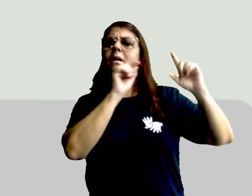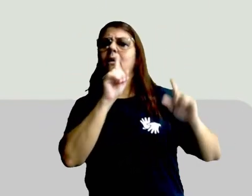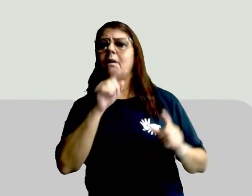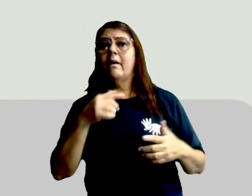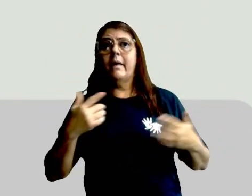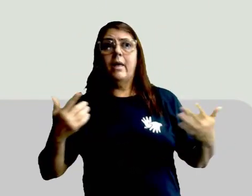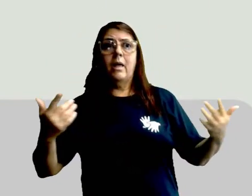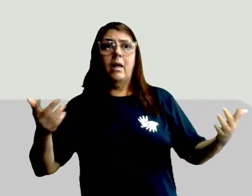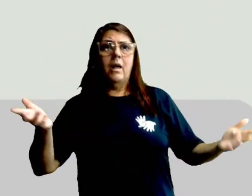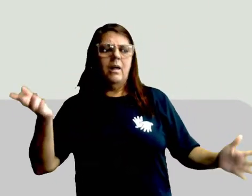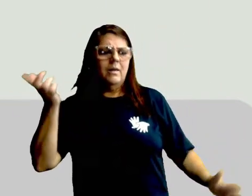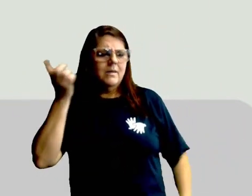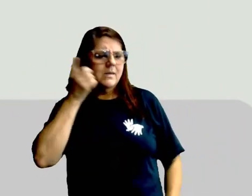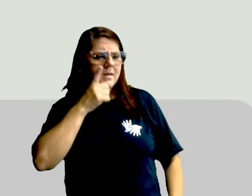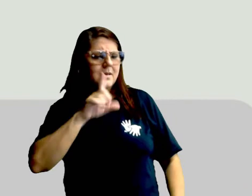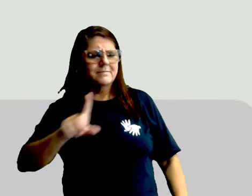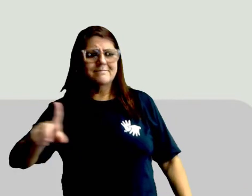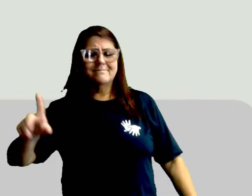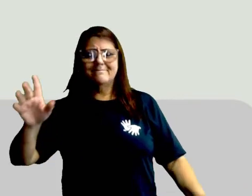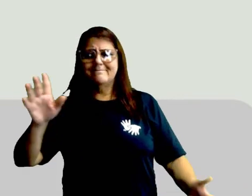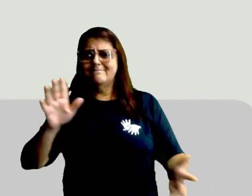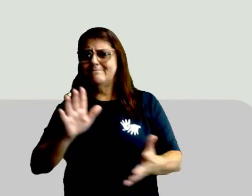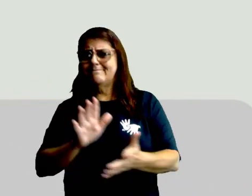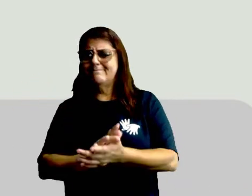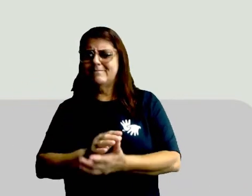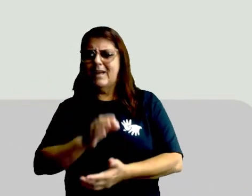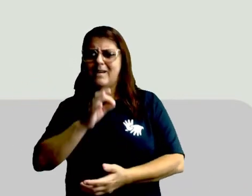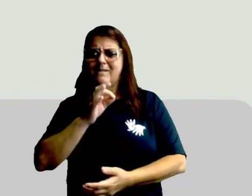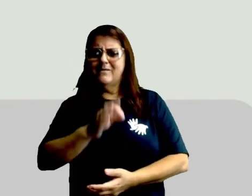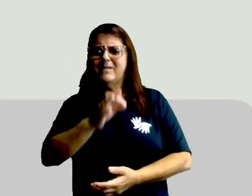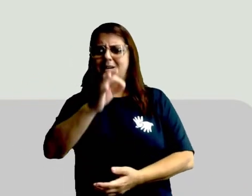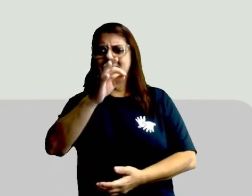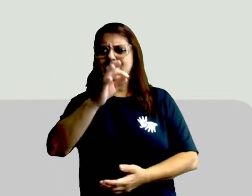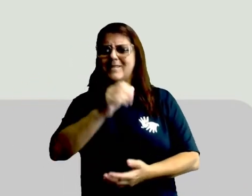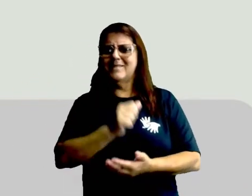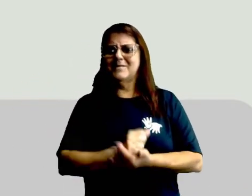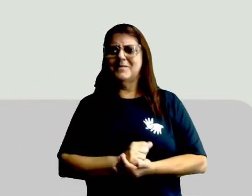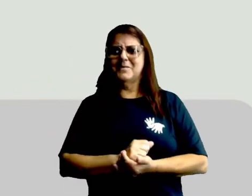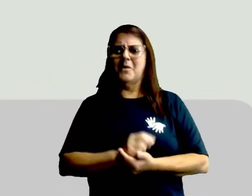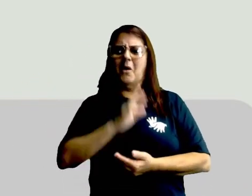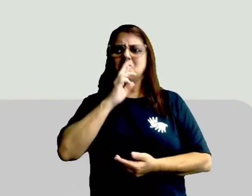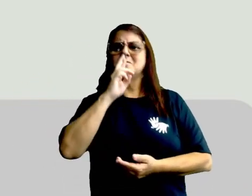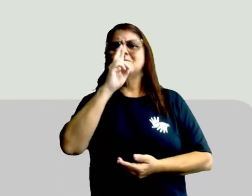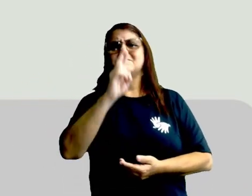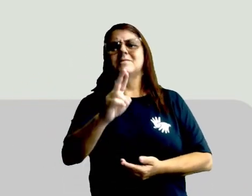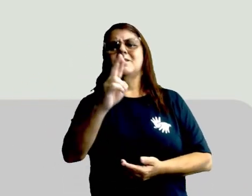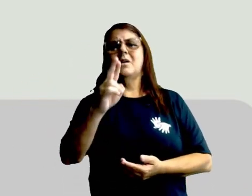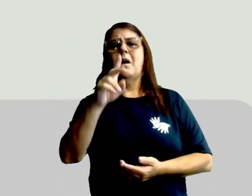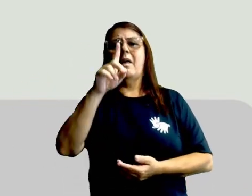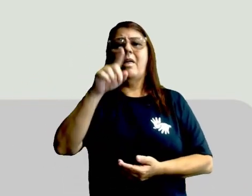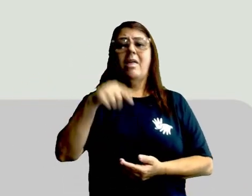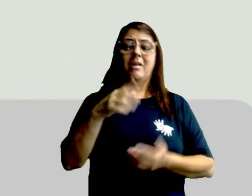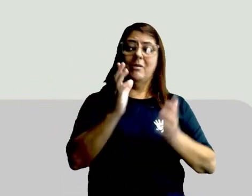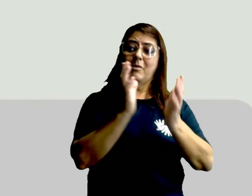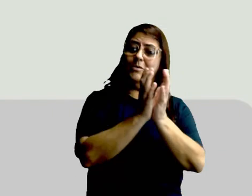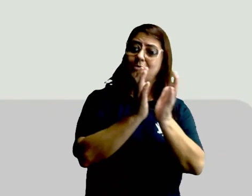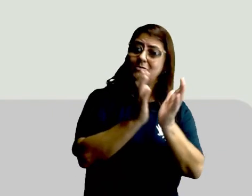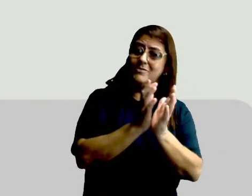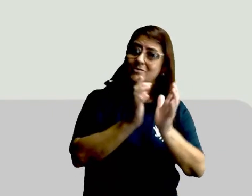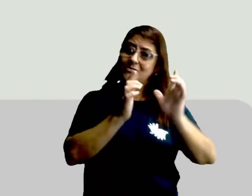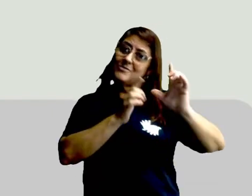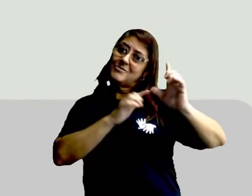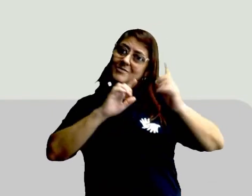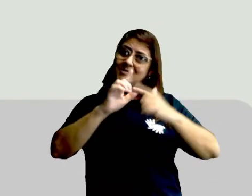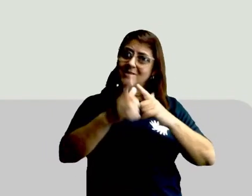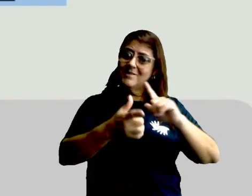alternativa correta. Eita, que eu já trouxe a resposta, mas não é fogo. Aí são o quê? O que são constelações? São